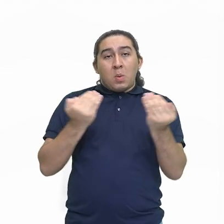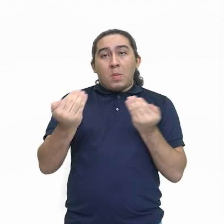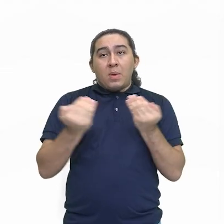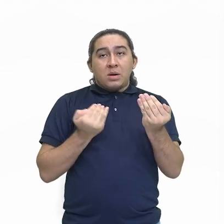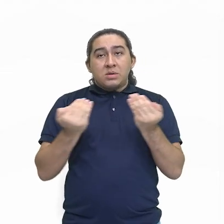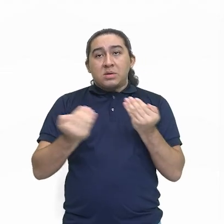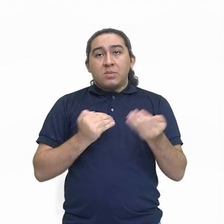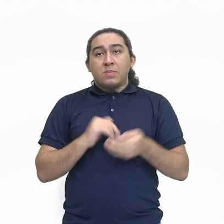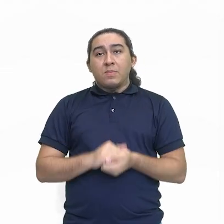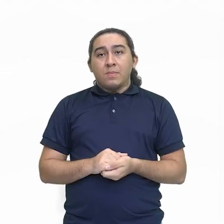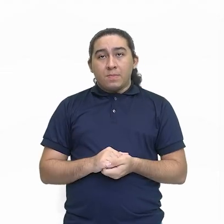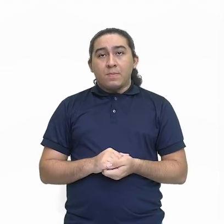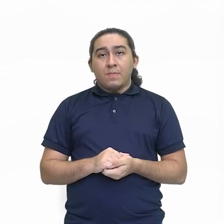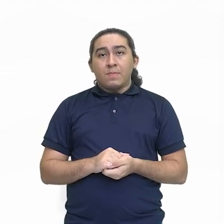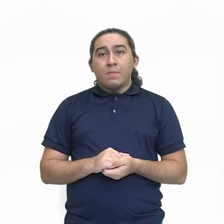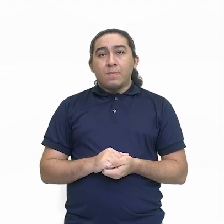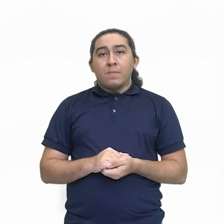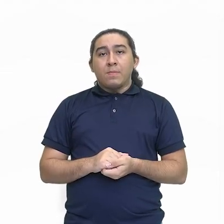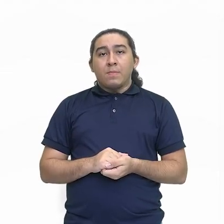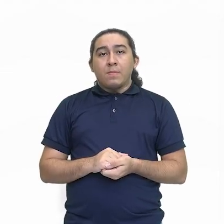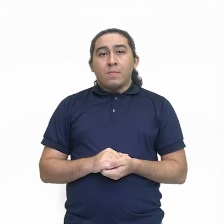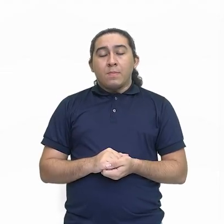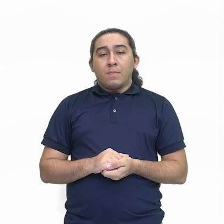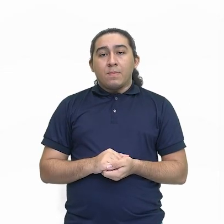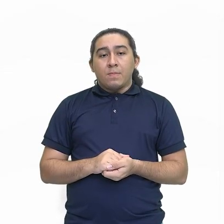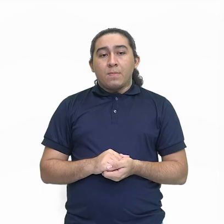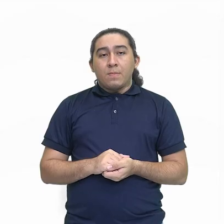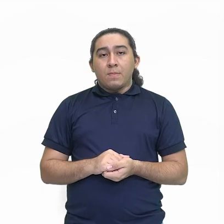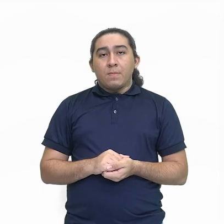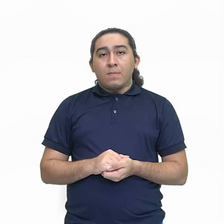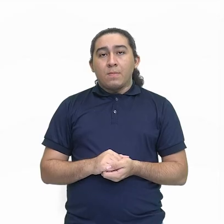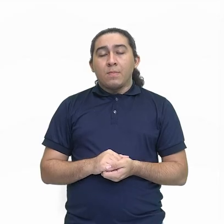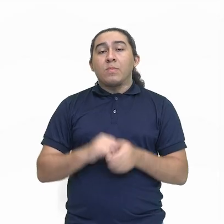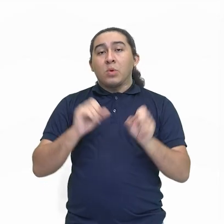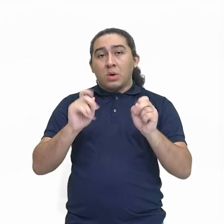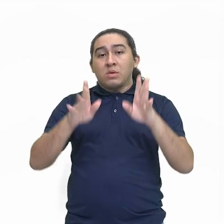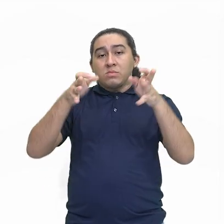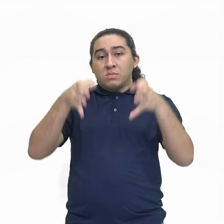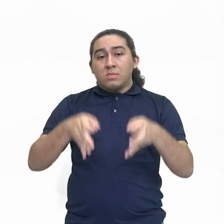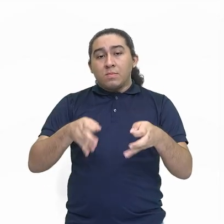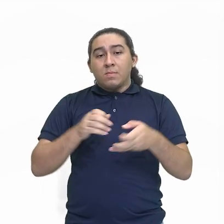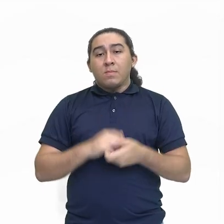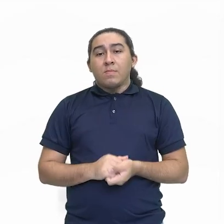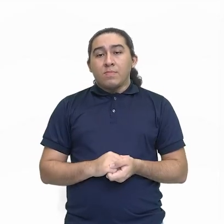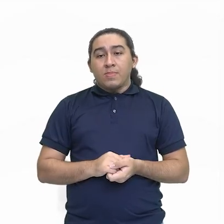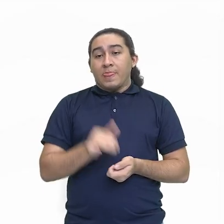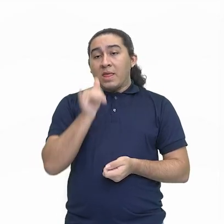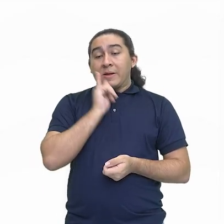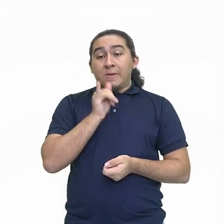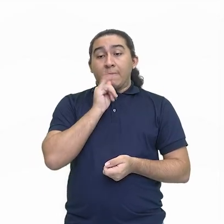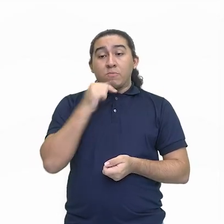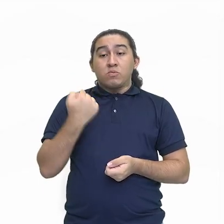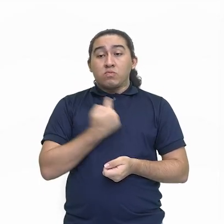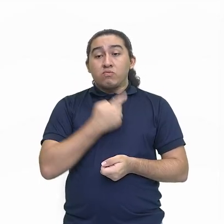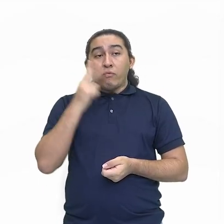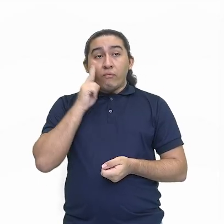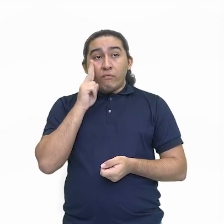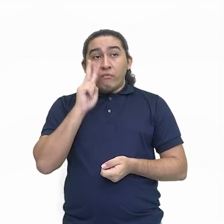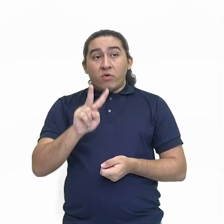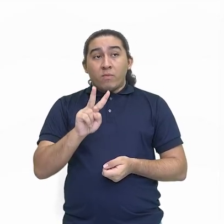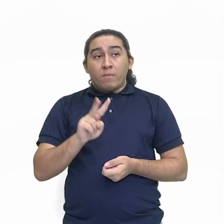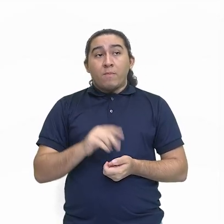comparação implícita e explícita, tá certo? Então, a gente vai ver o